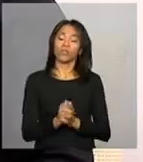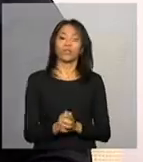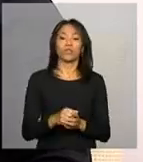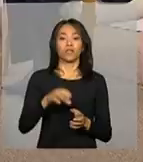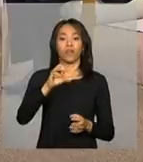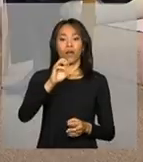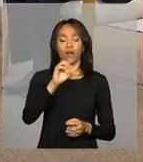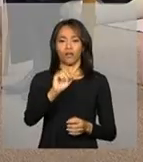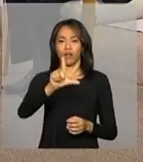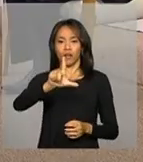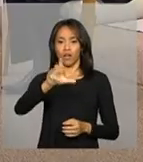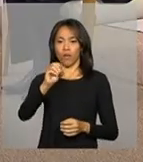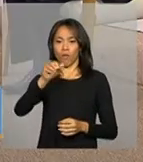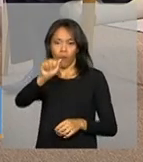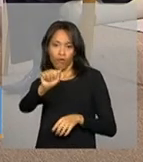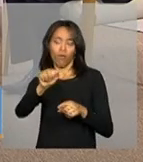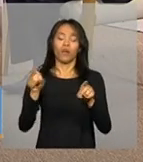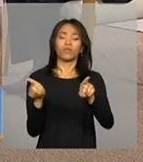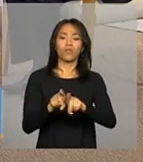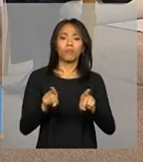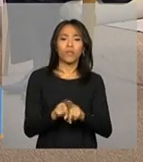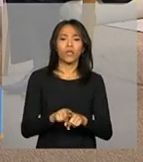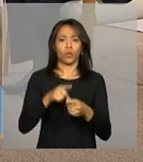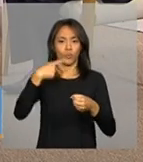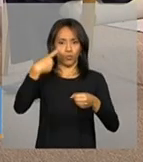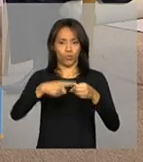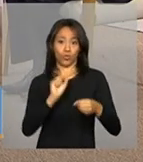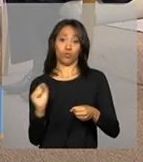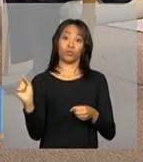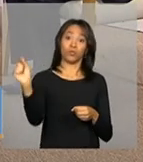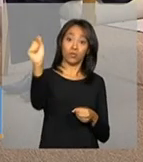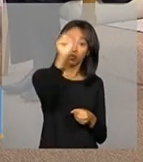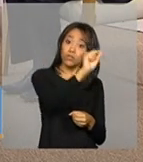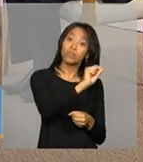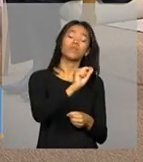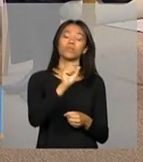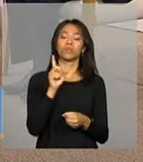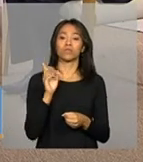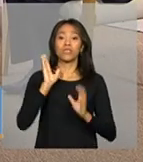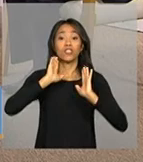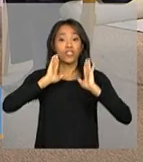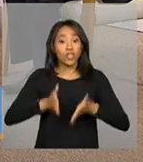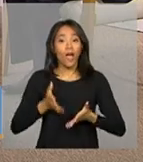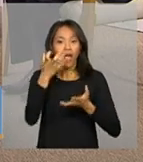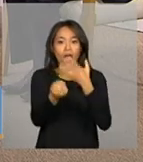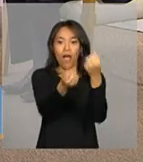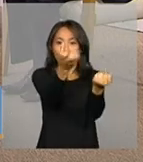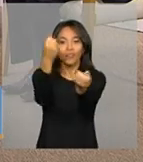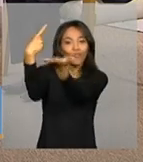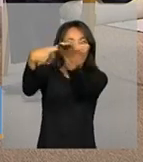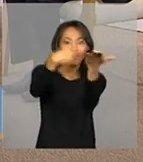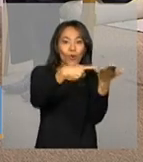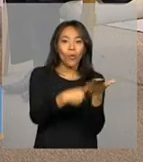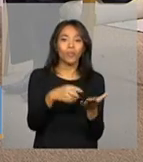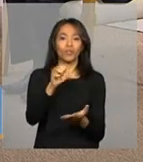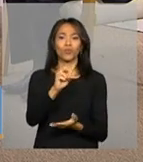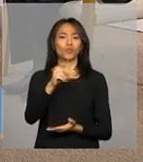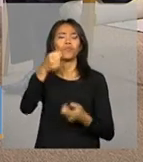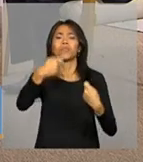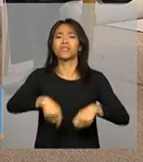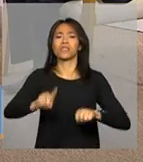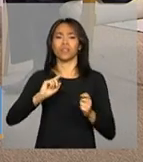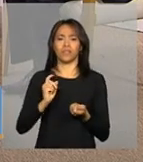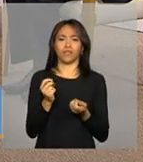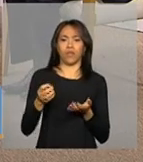do suas nela os municípios Eles já aderiram ao SUS não precisam mais fazer adesão